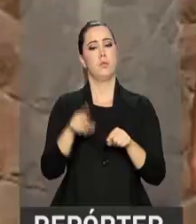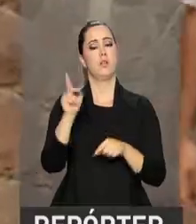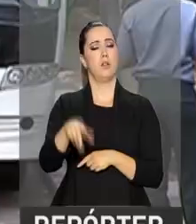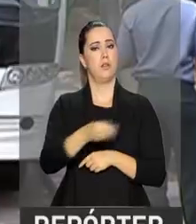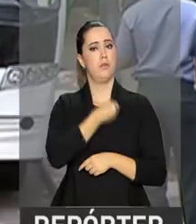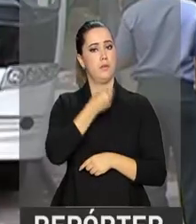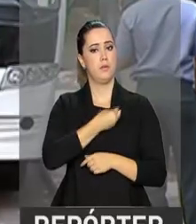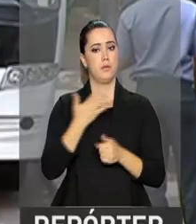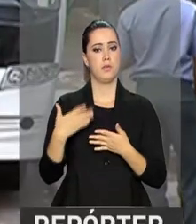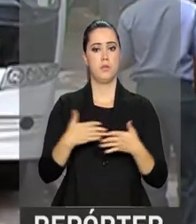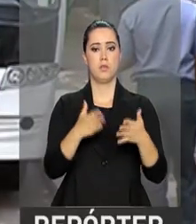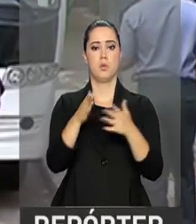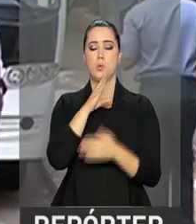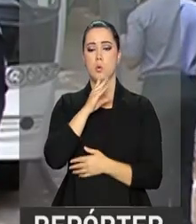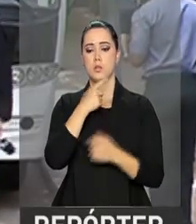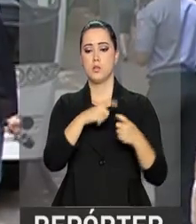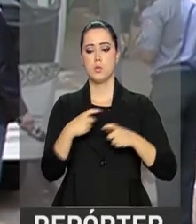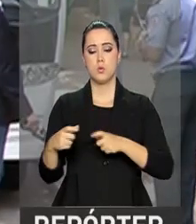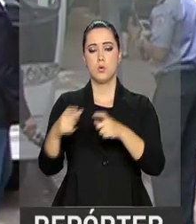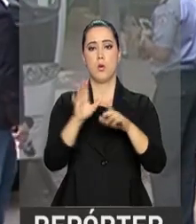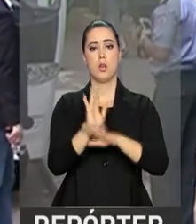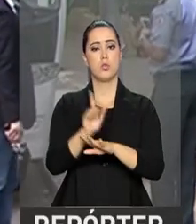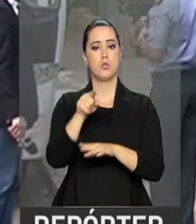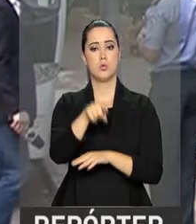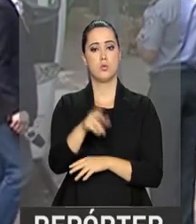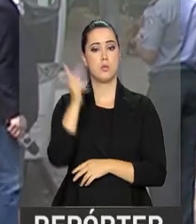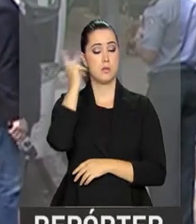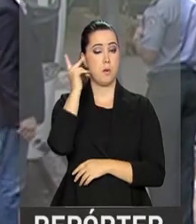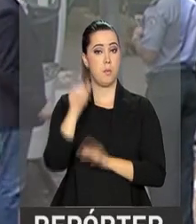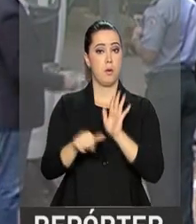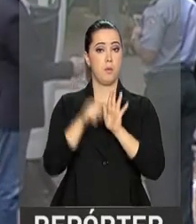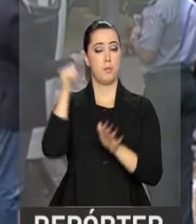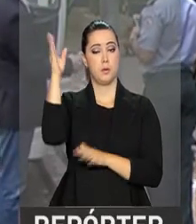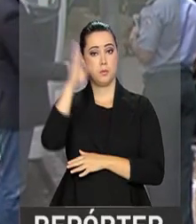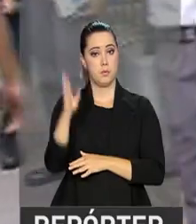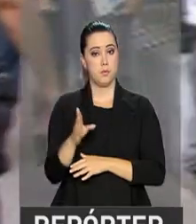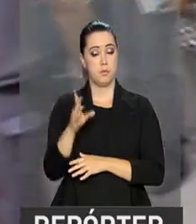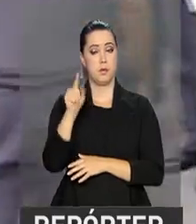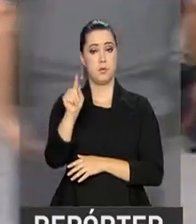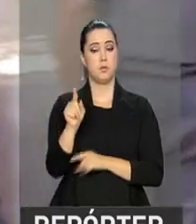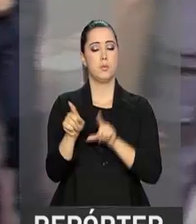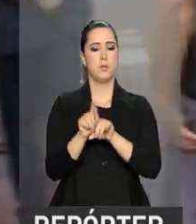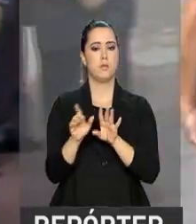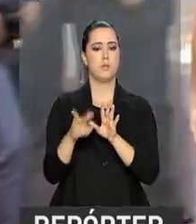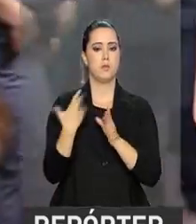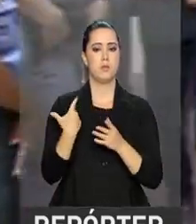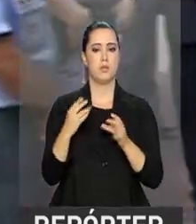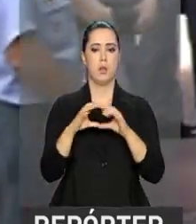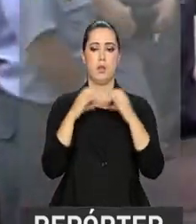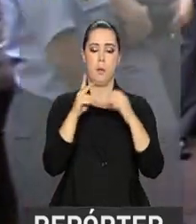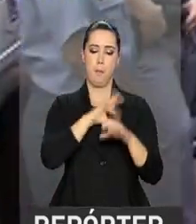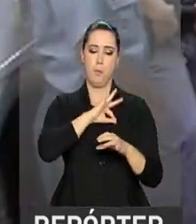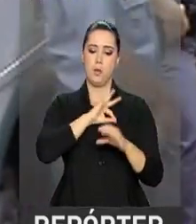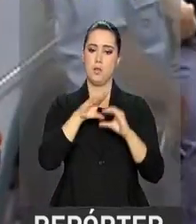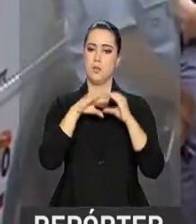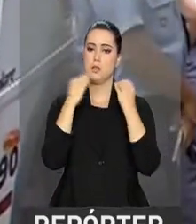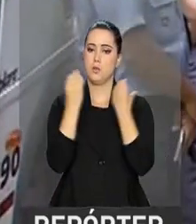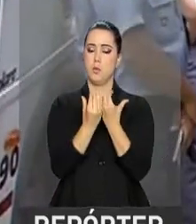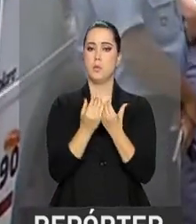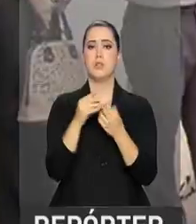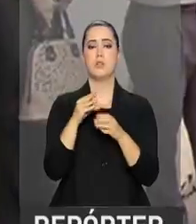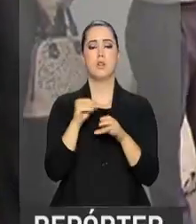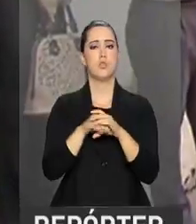rua, conhecendo as bases comunitárias. São Paulo foi o primeiro estado do Brasil a adotar um modelo de policiamento comunitário há 19